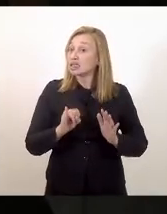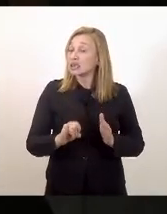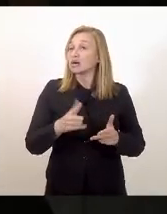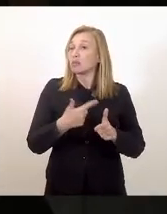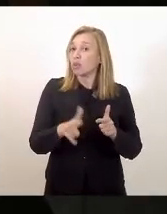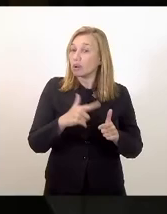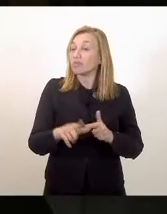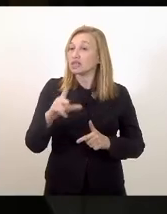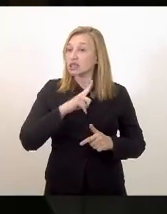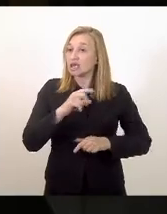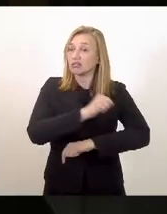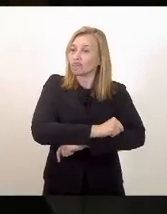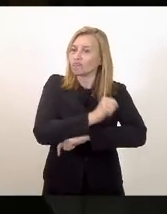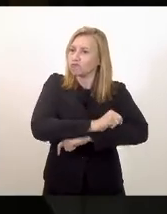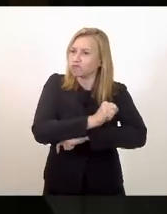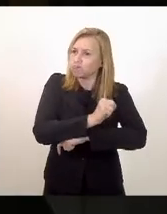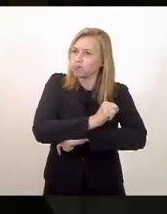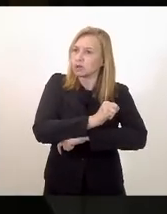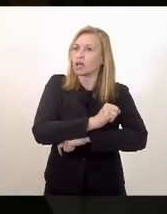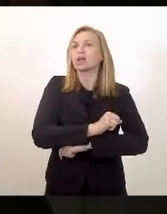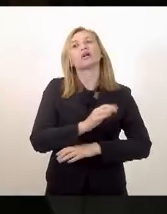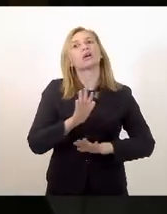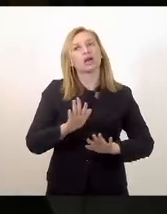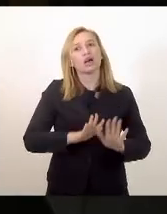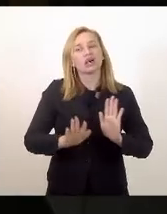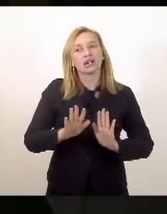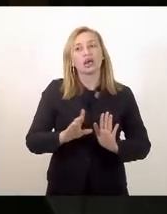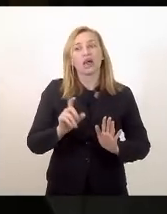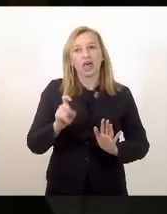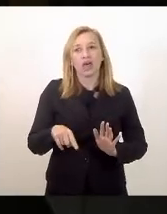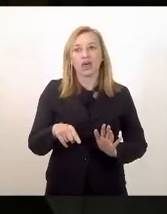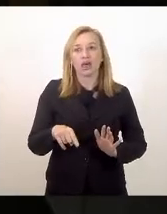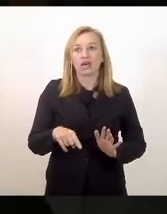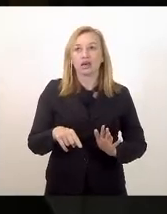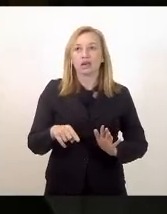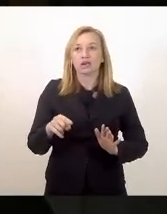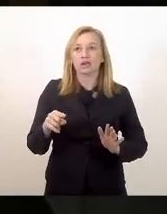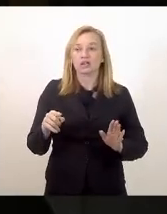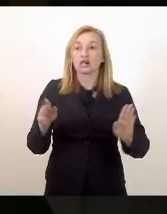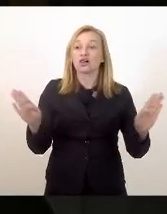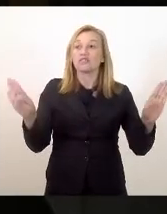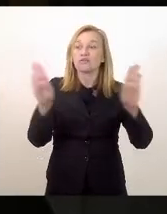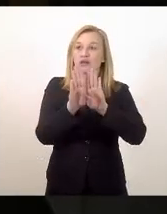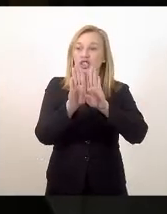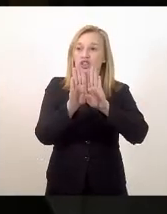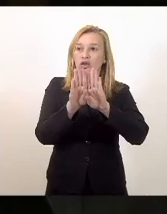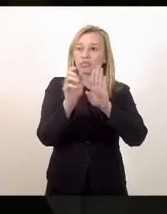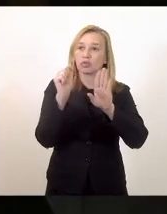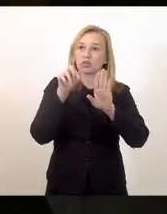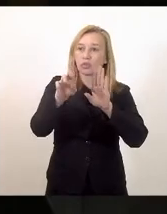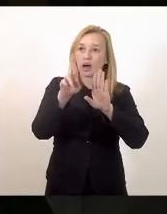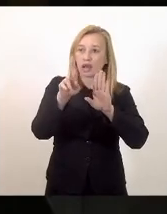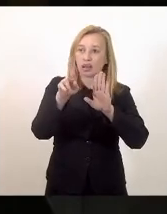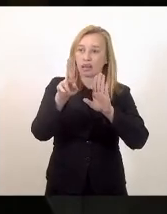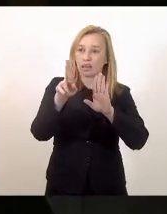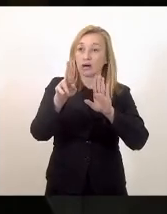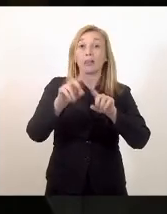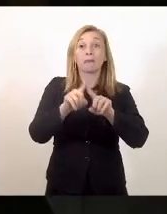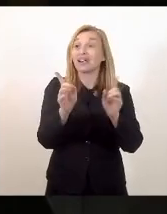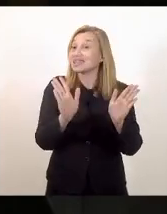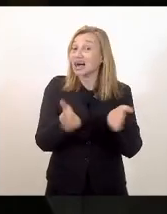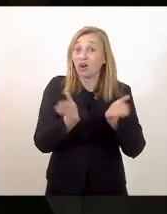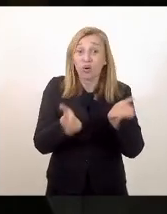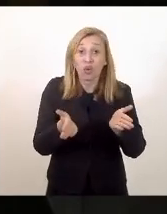com uma janela, muitas vezes a opção era veda e bota um ar-condicionado. Só que agora,